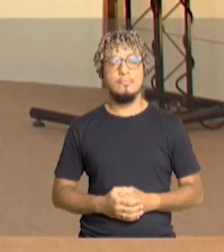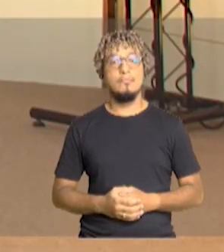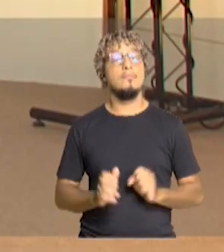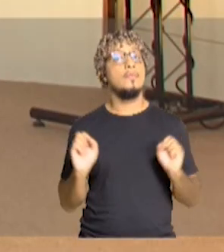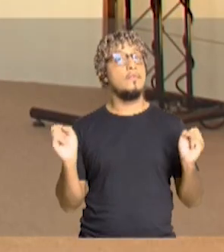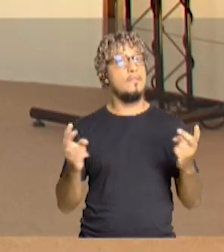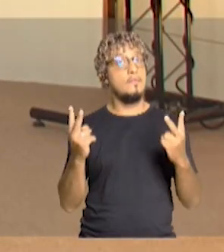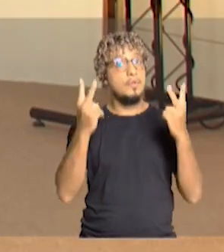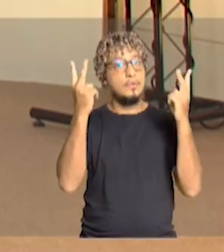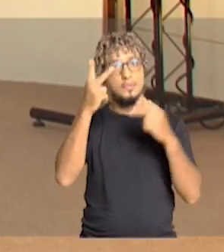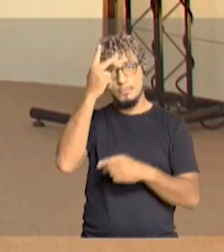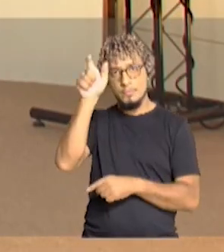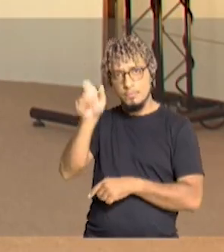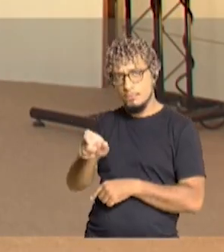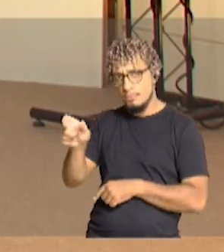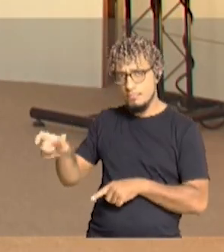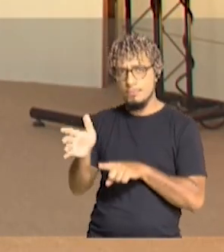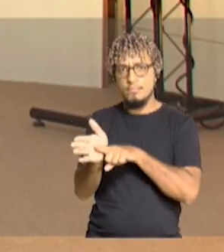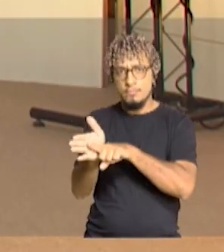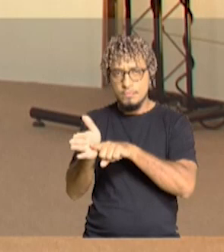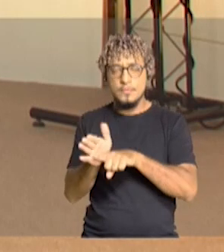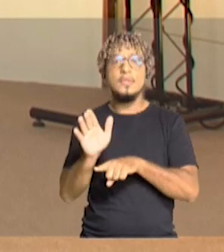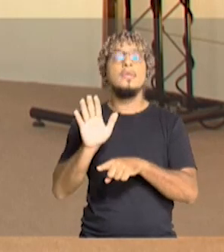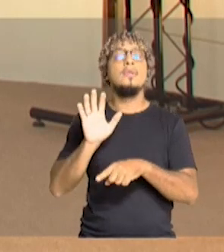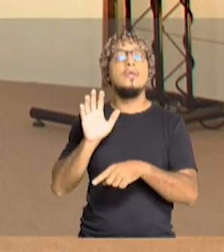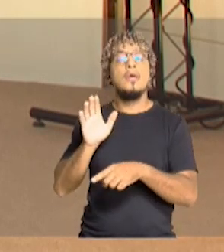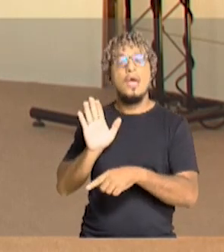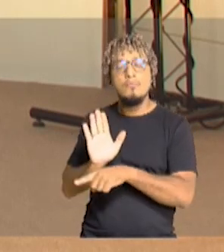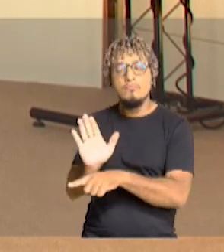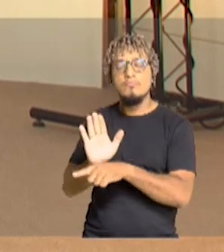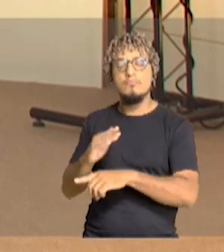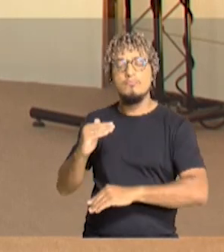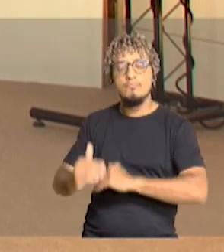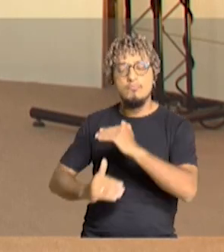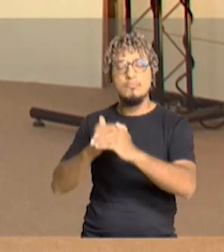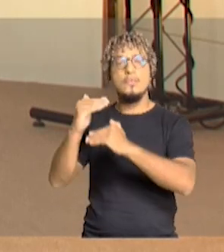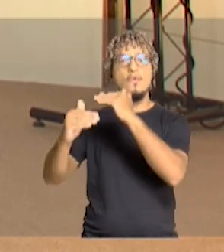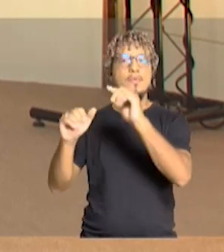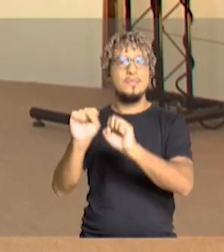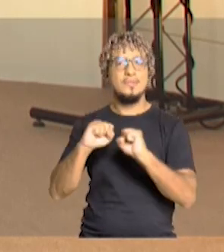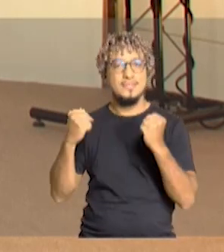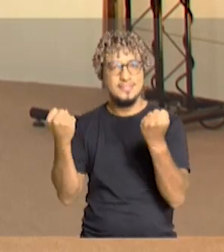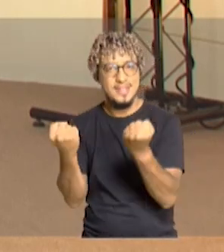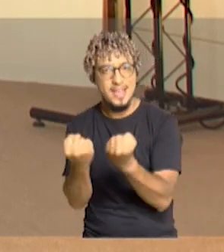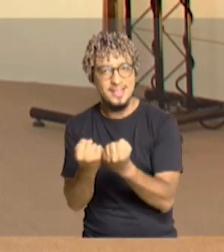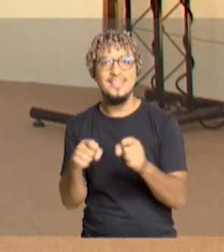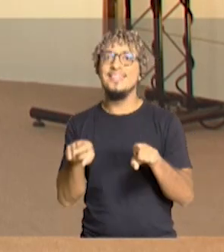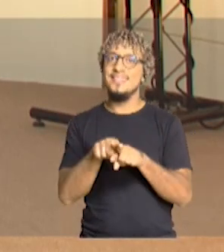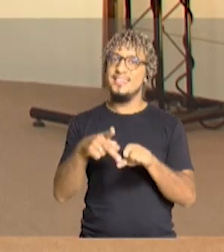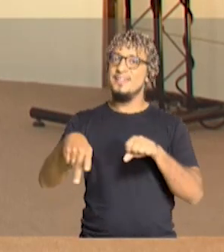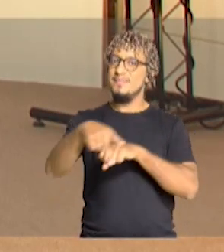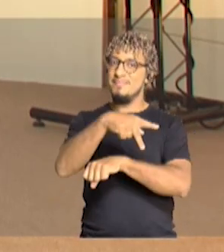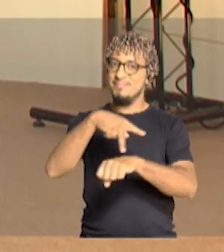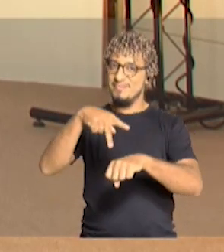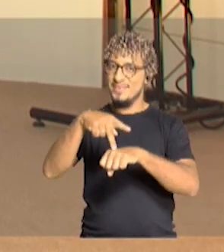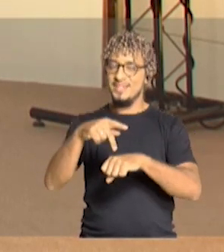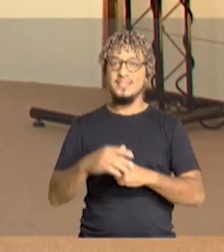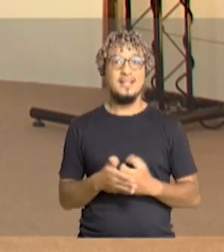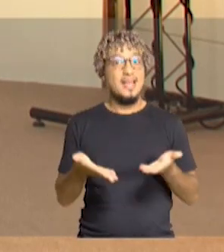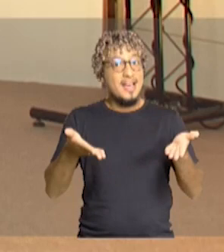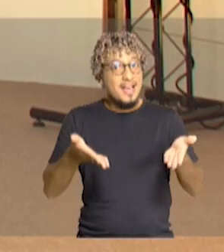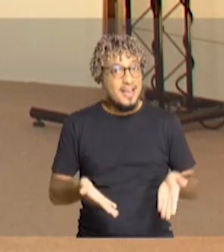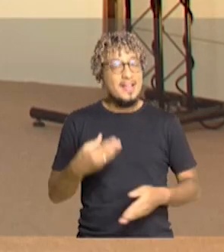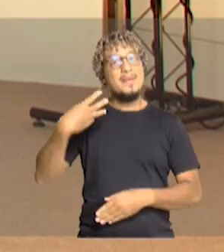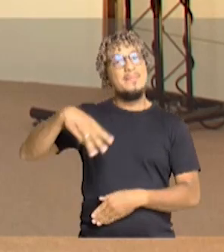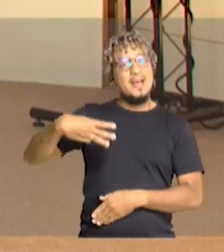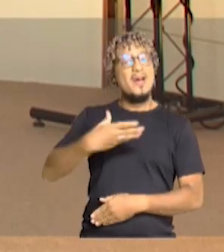valorizar os pesquisadores é investir no desenvolvimento da sociedade e consequentemente do país né aqui no